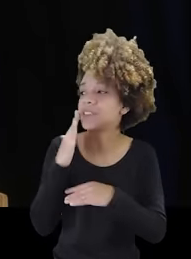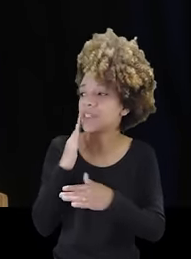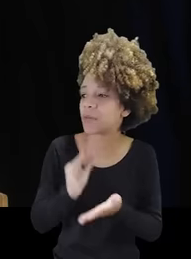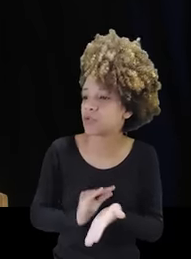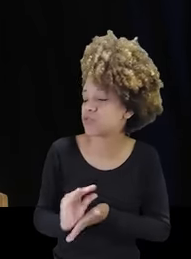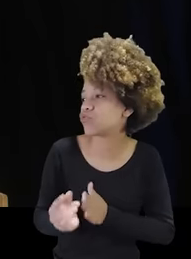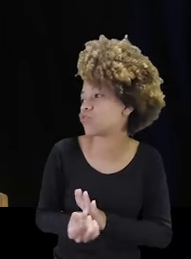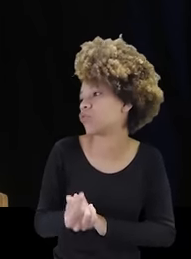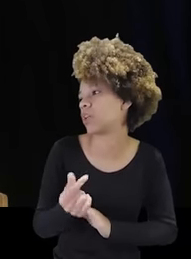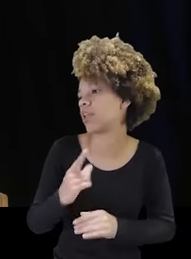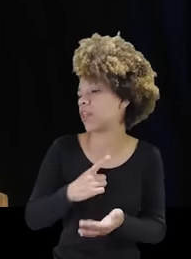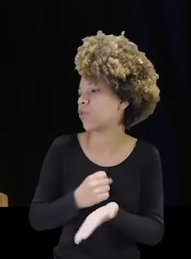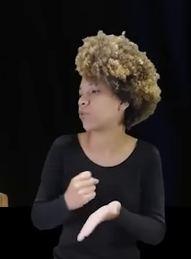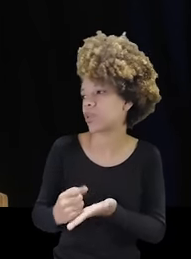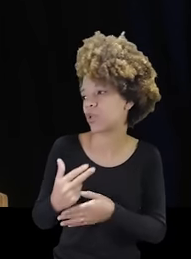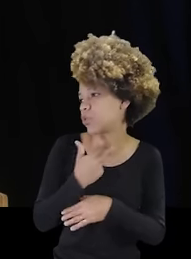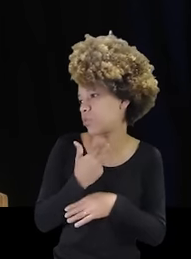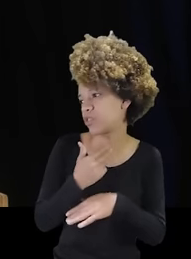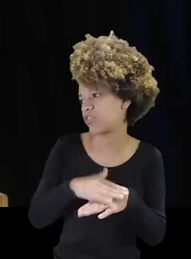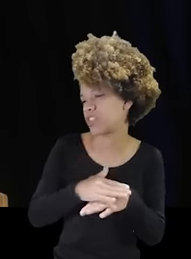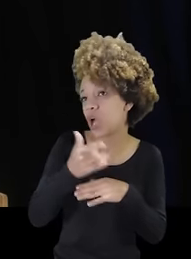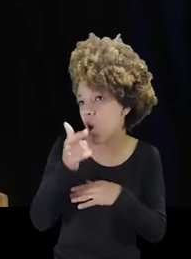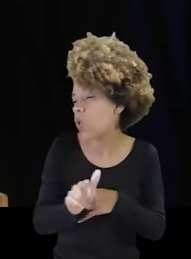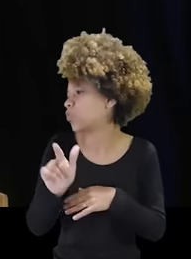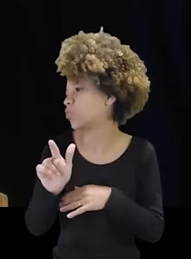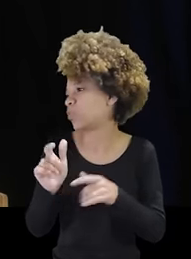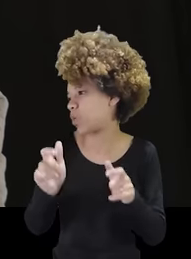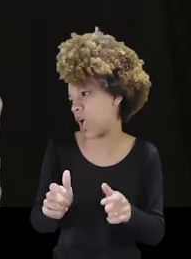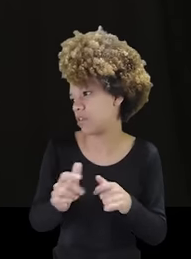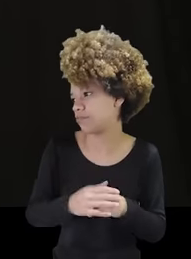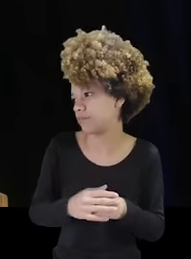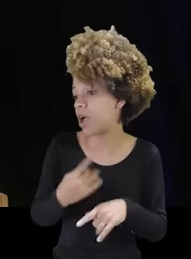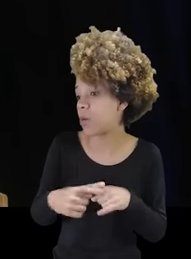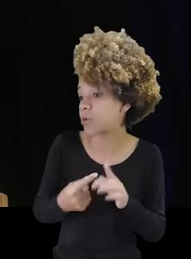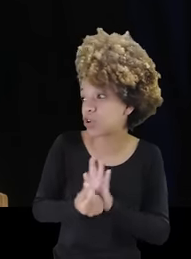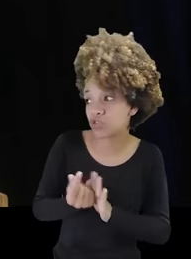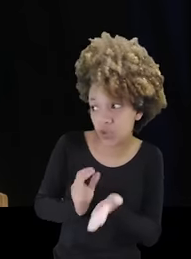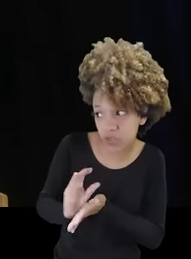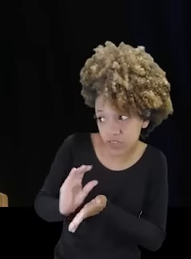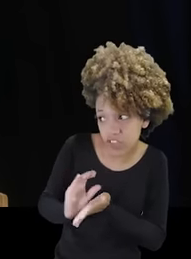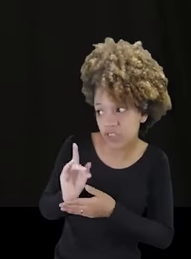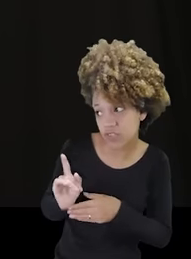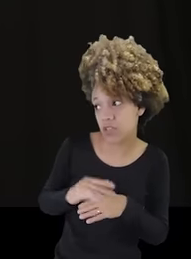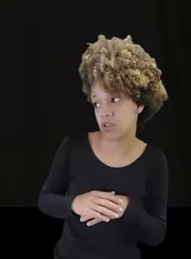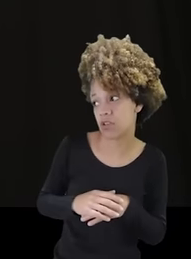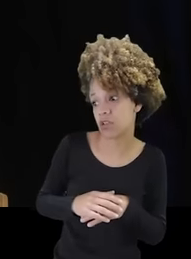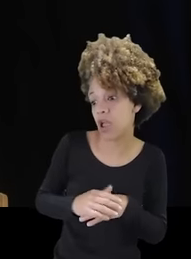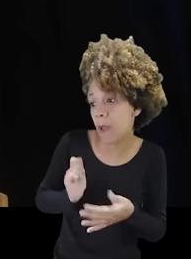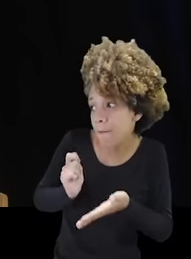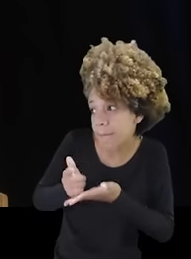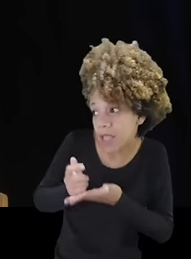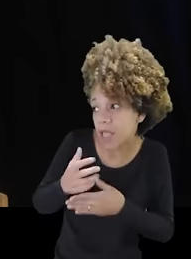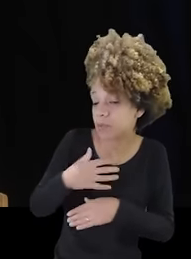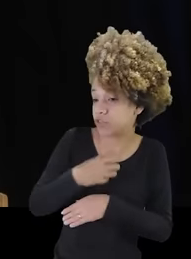dinheiro que investir naquele cara E aí tem um contrato que ele não pode fazer outras coisas fora porque foi o dinheiro que investir em você eu